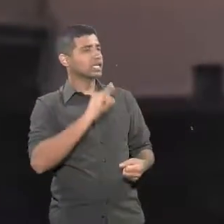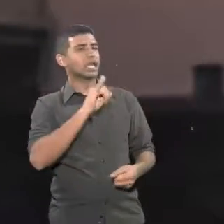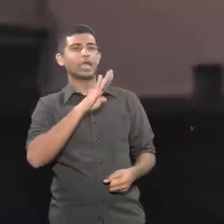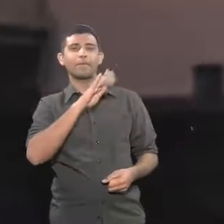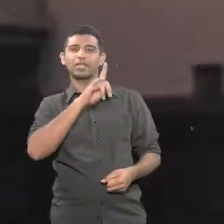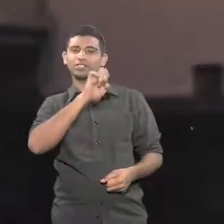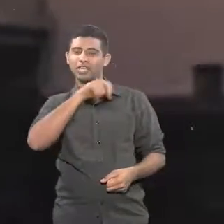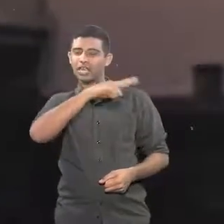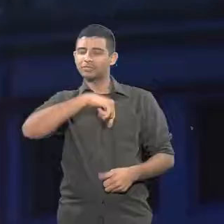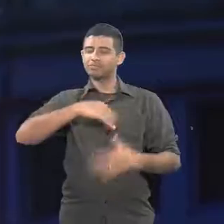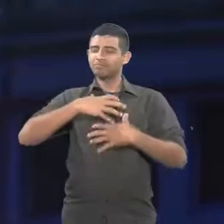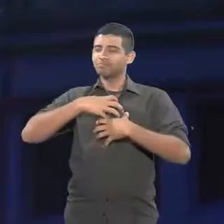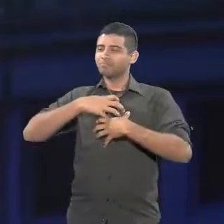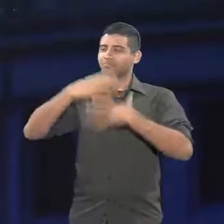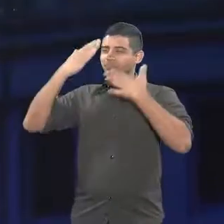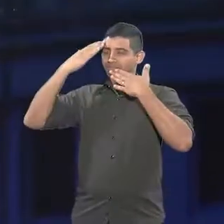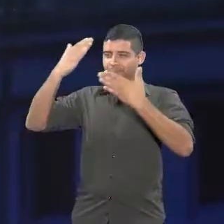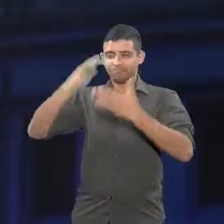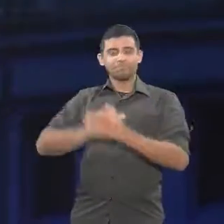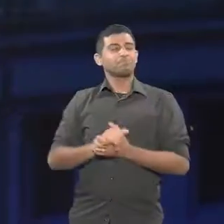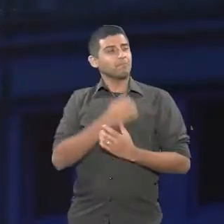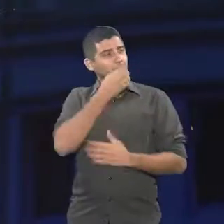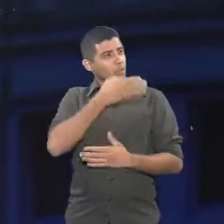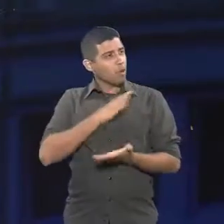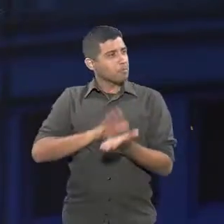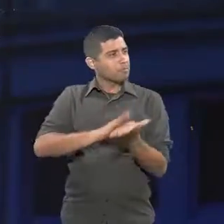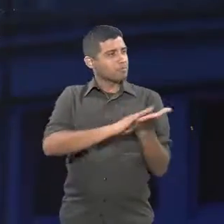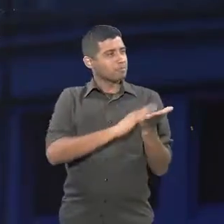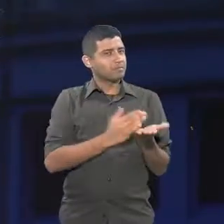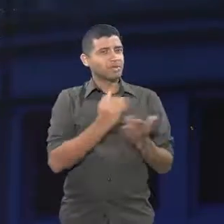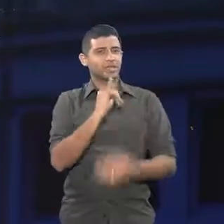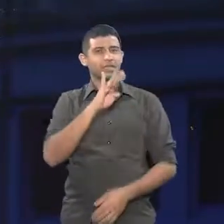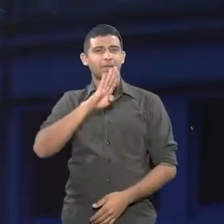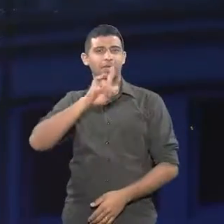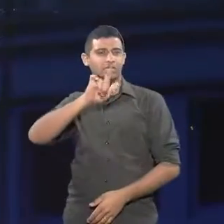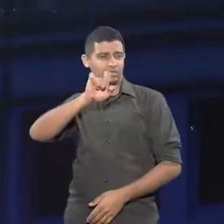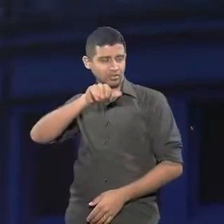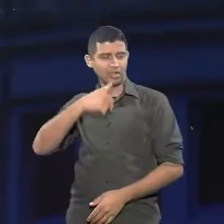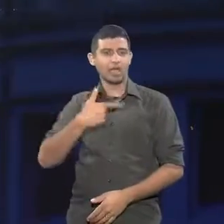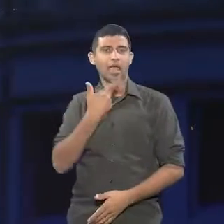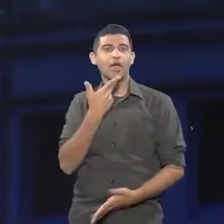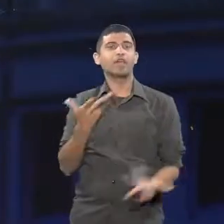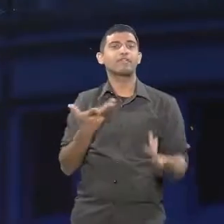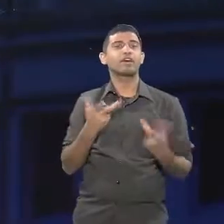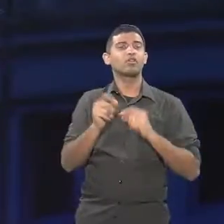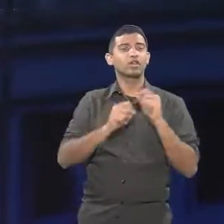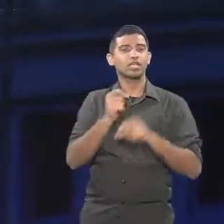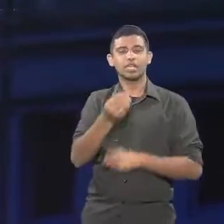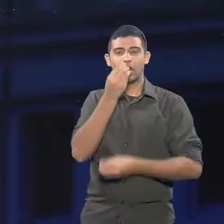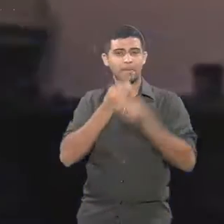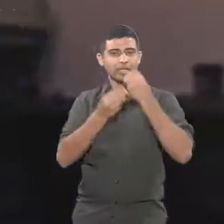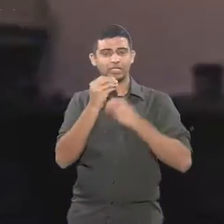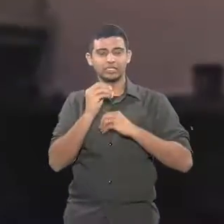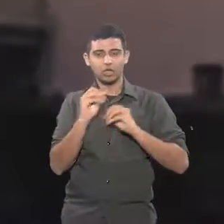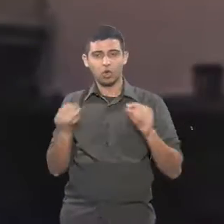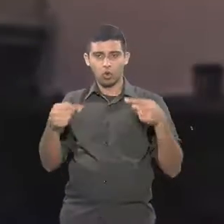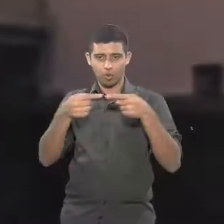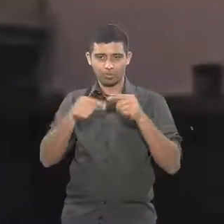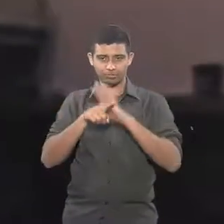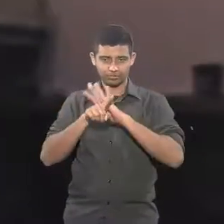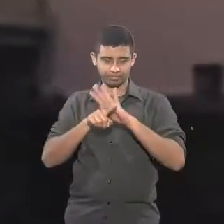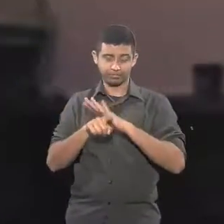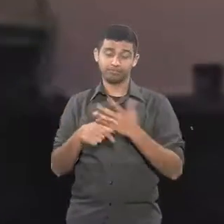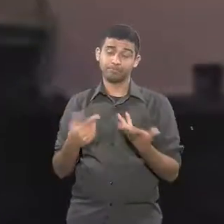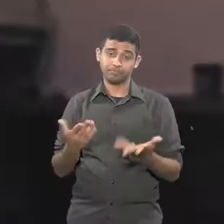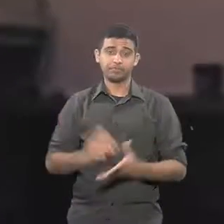muito agradecido também. Que bom, parabéns para o IBGE. Mas então fala um pouquinho dessa questão da alimentação dentro da pesquisa. Então um